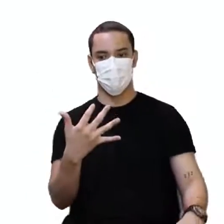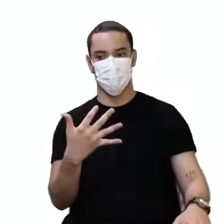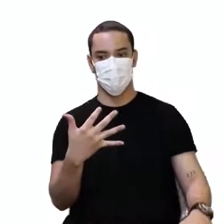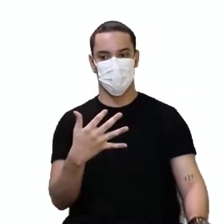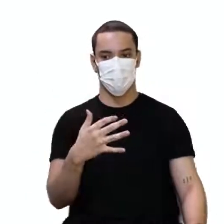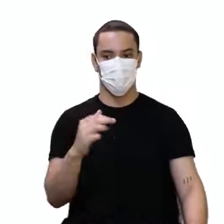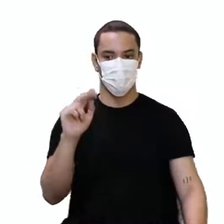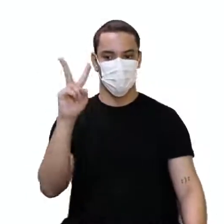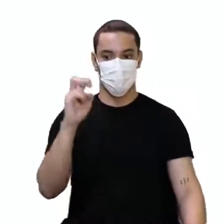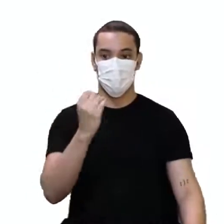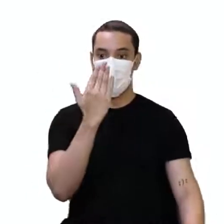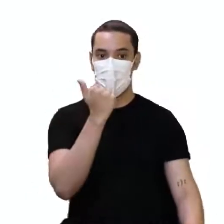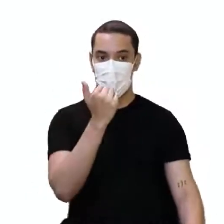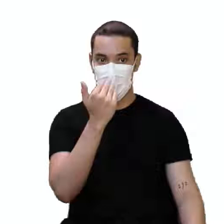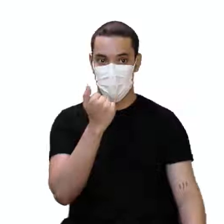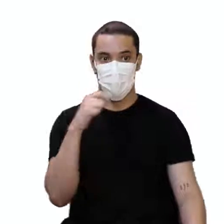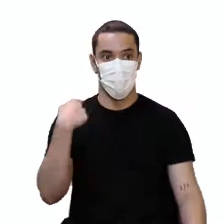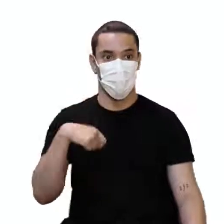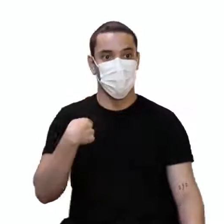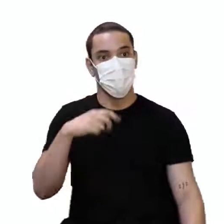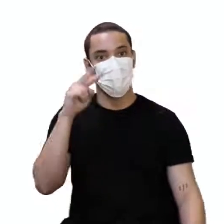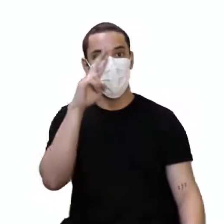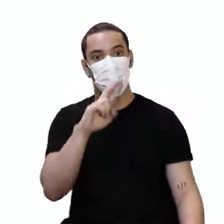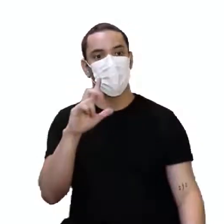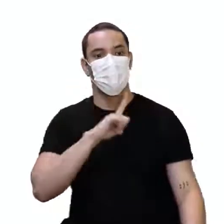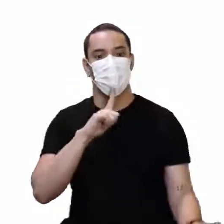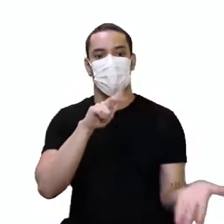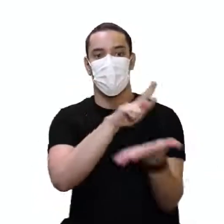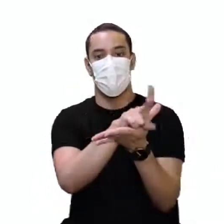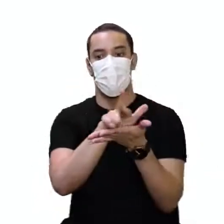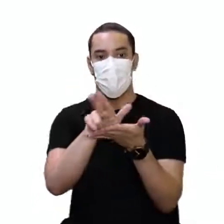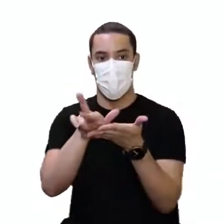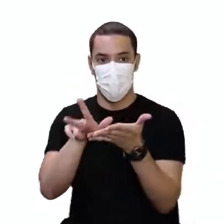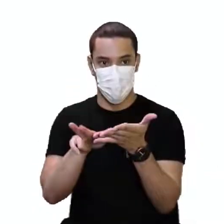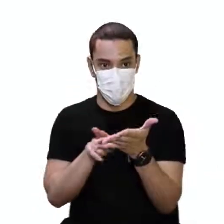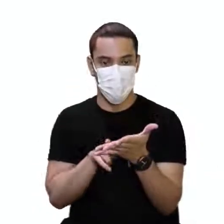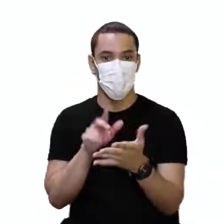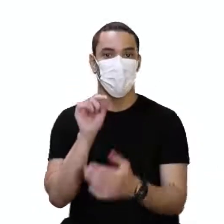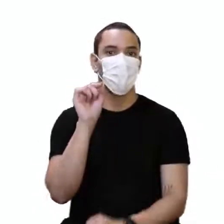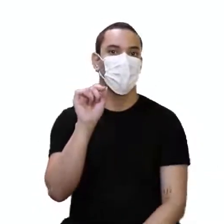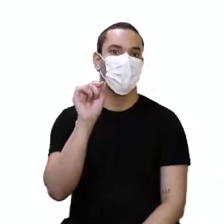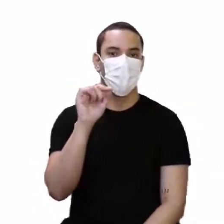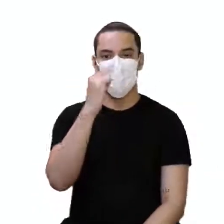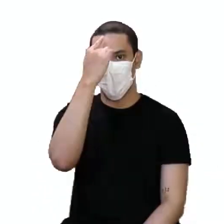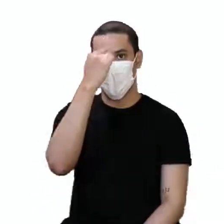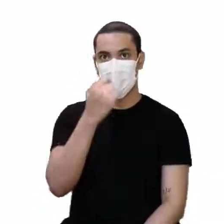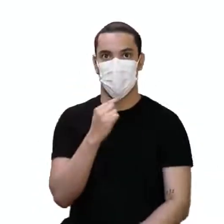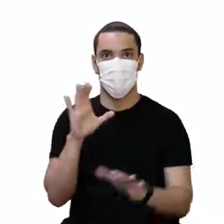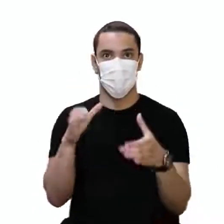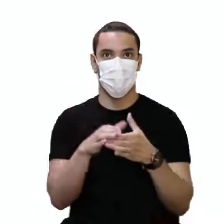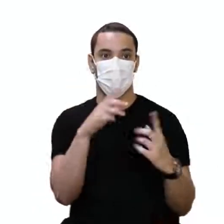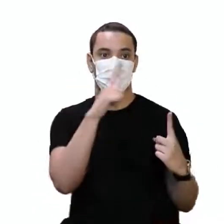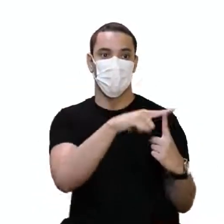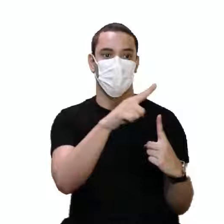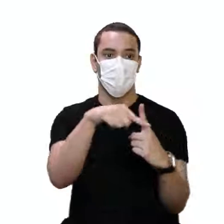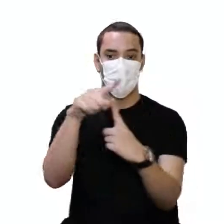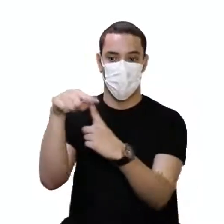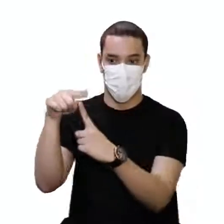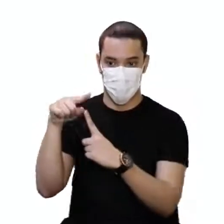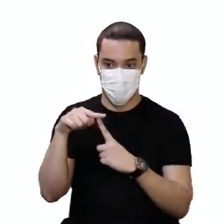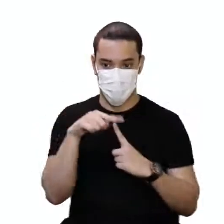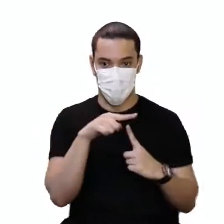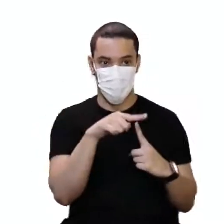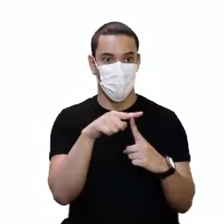alimentação, e a gente tem que observar que existe uma diversidade enorme de quê? De espécies, né?